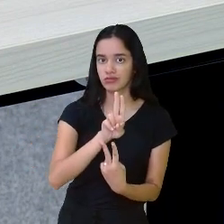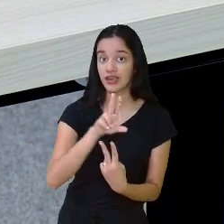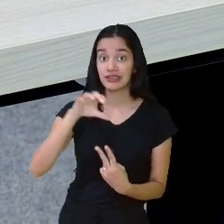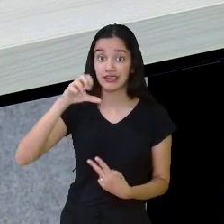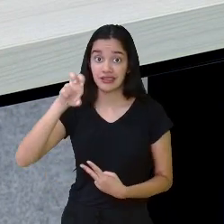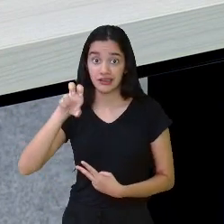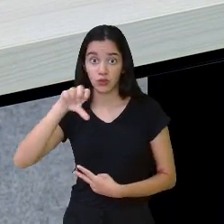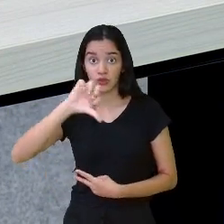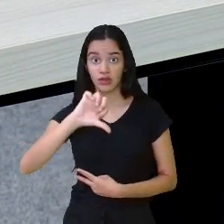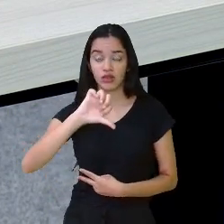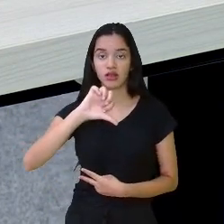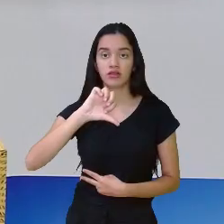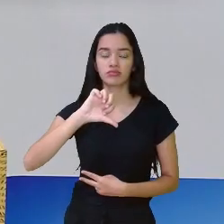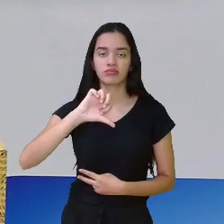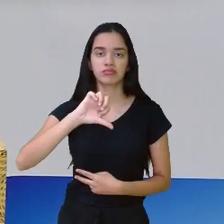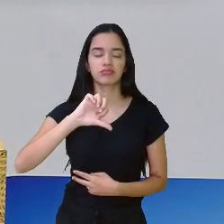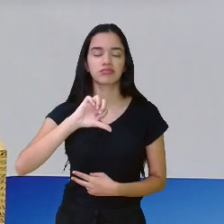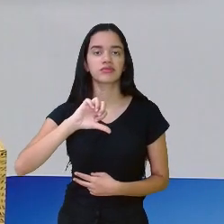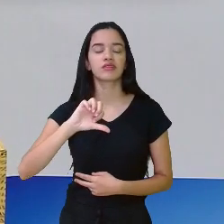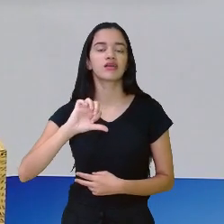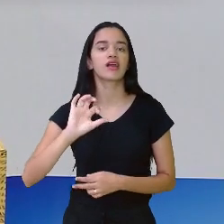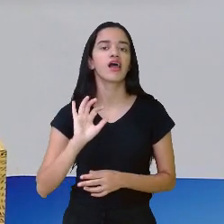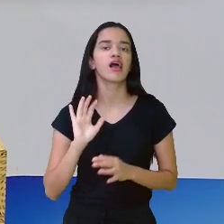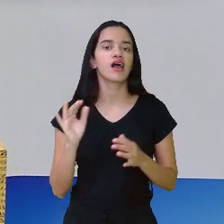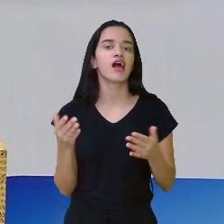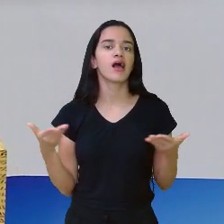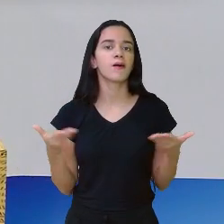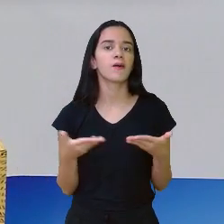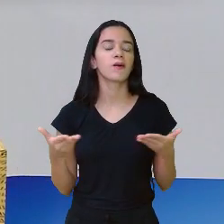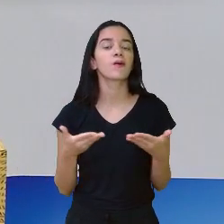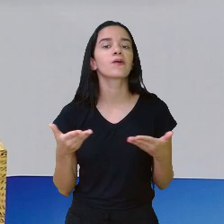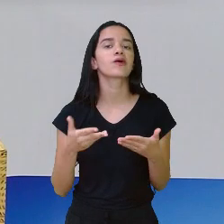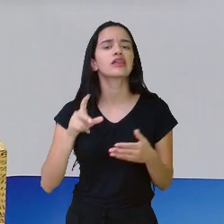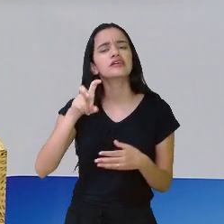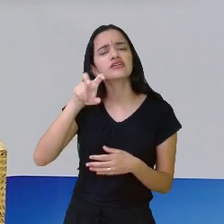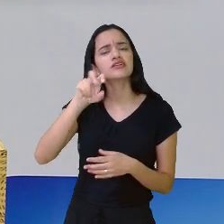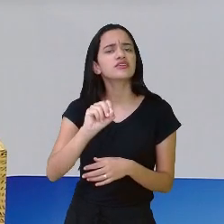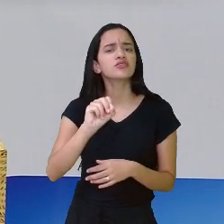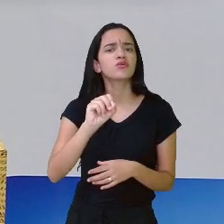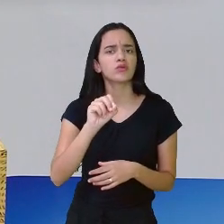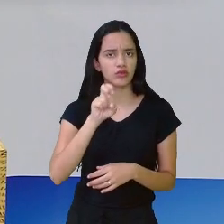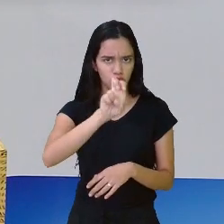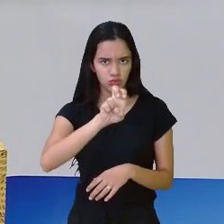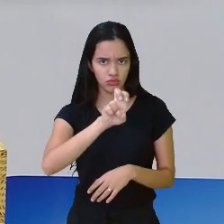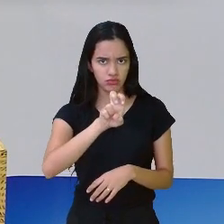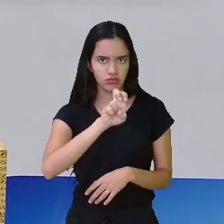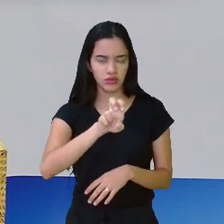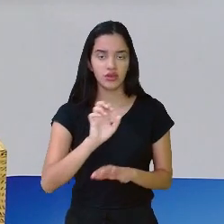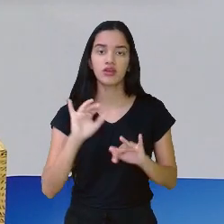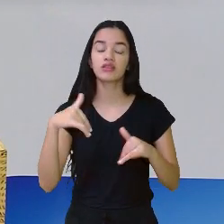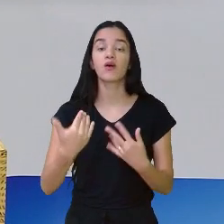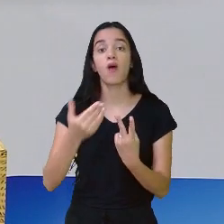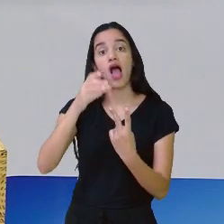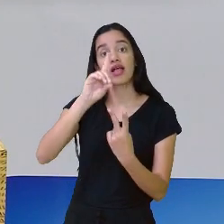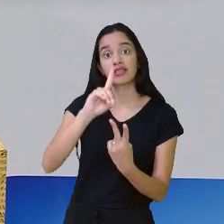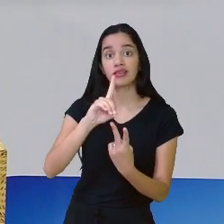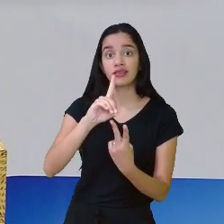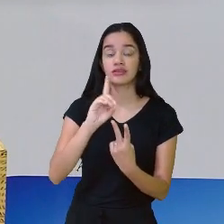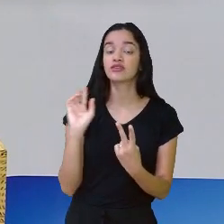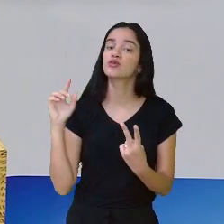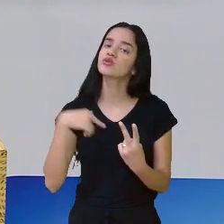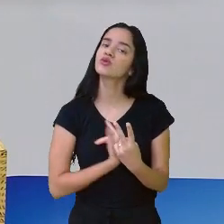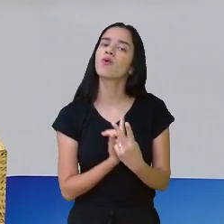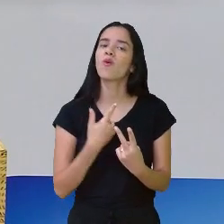59. Veja, quem é que eu chamo de 50? Não é o 5? Então, é a dezena. A